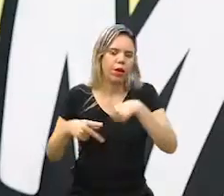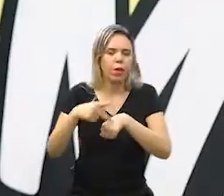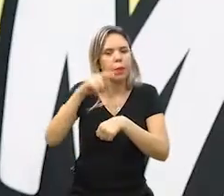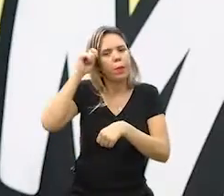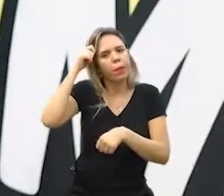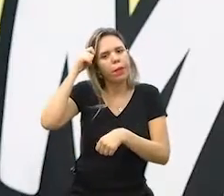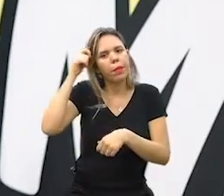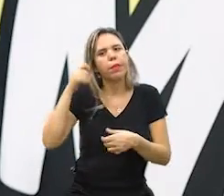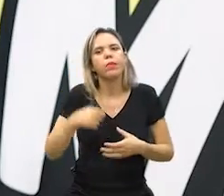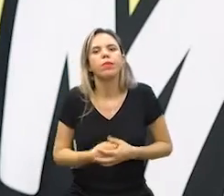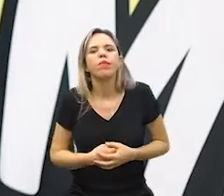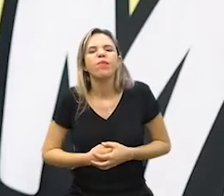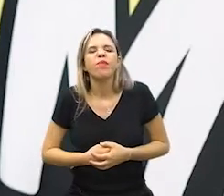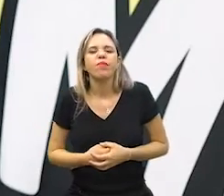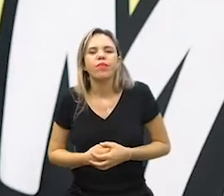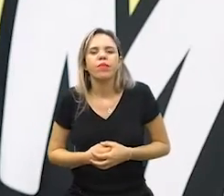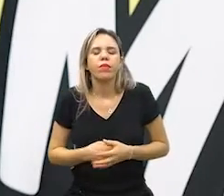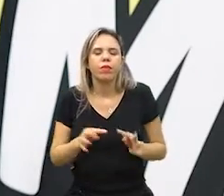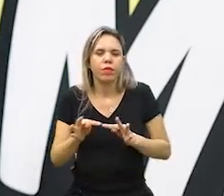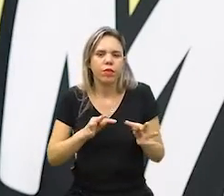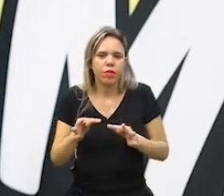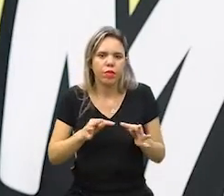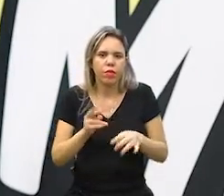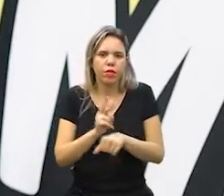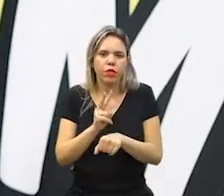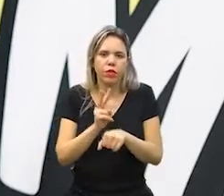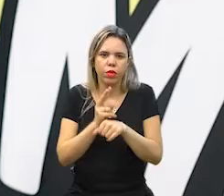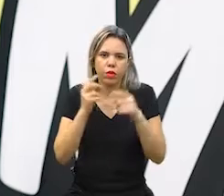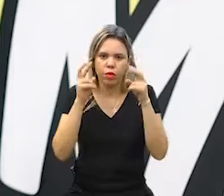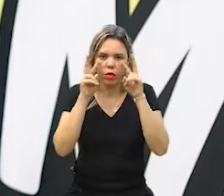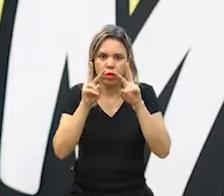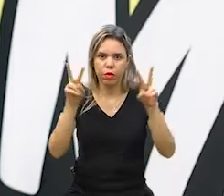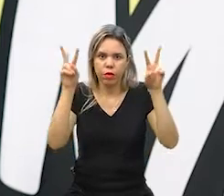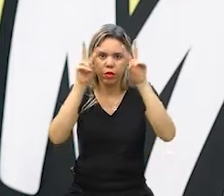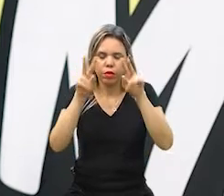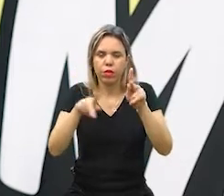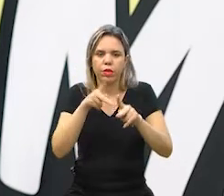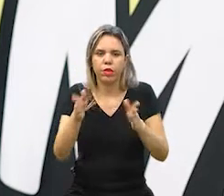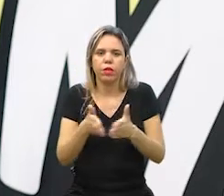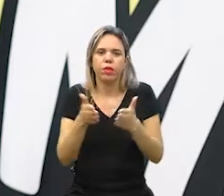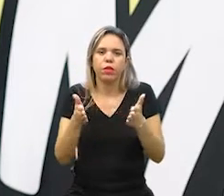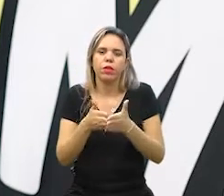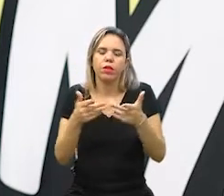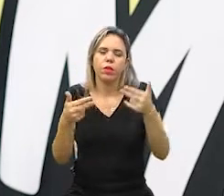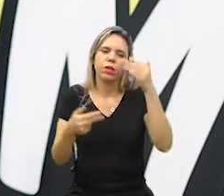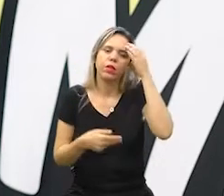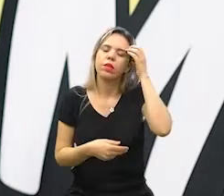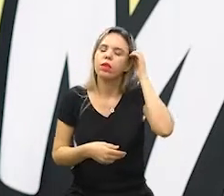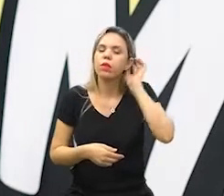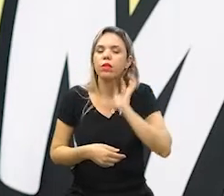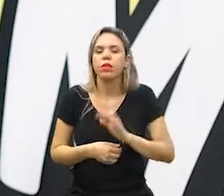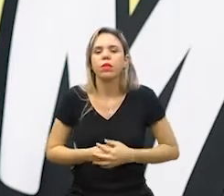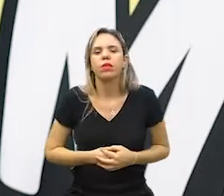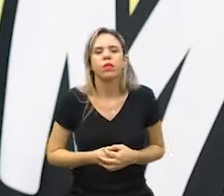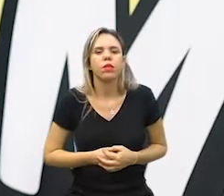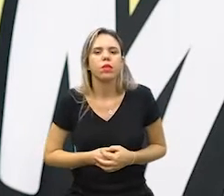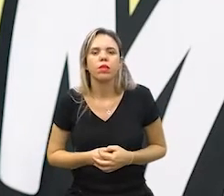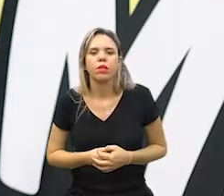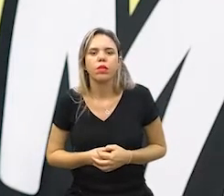África. E com triagem de acuidade visual das comunidades pobres ali de Diepsloot.